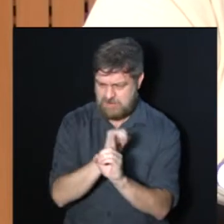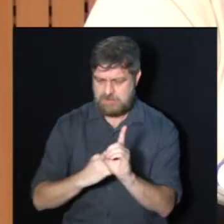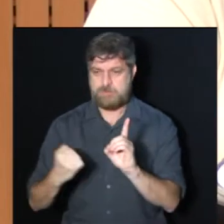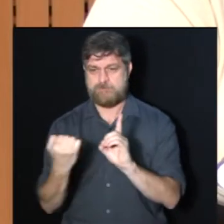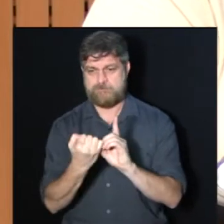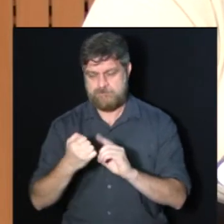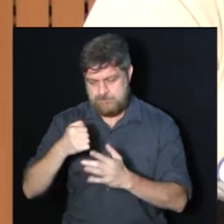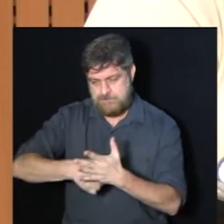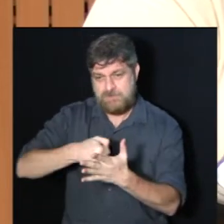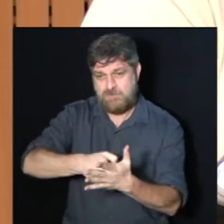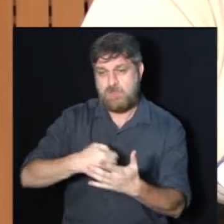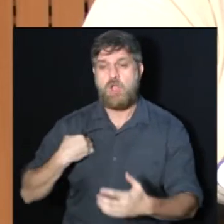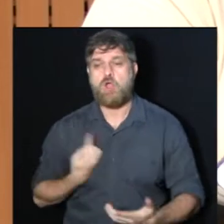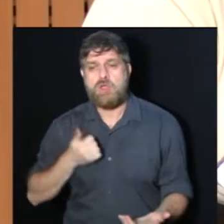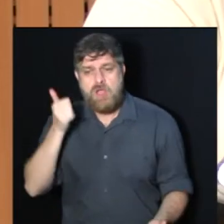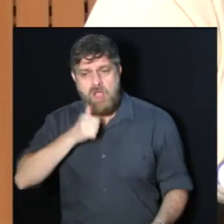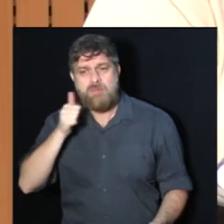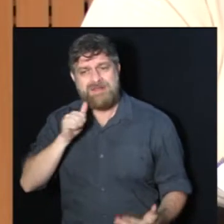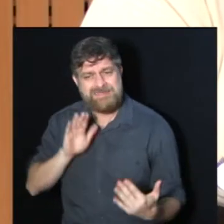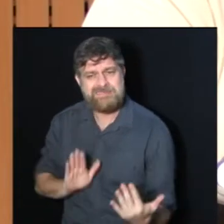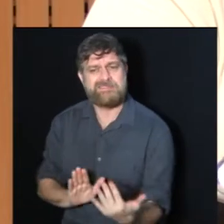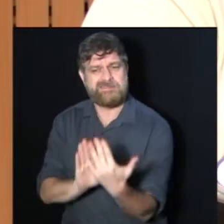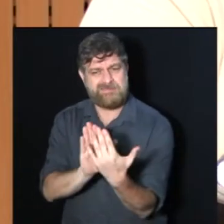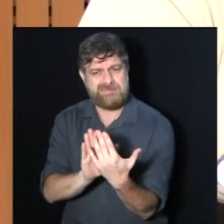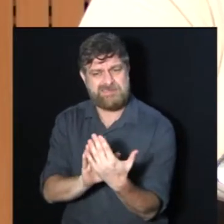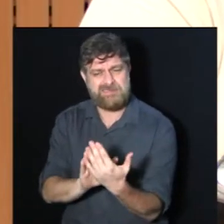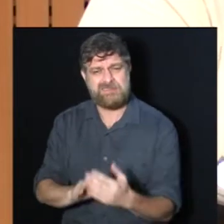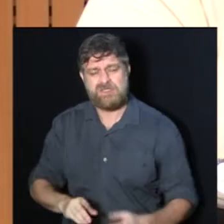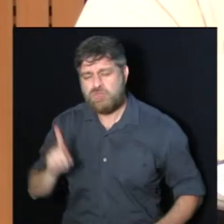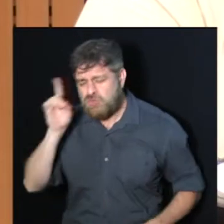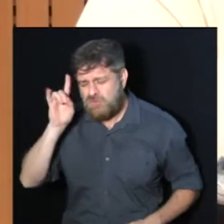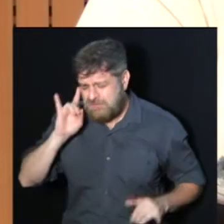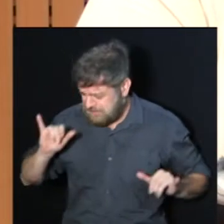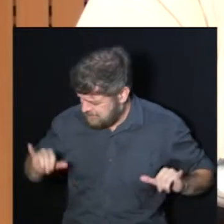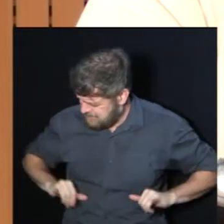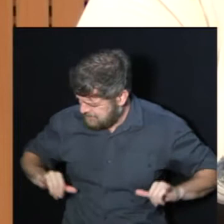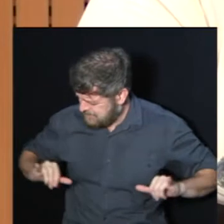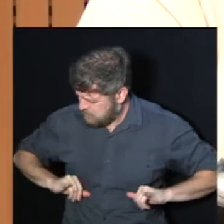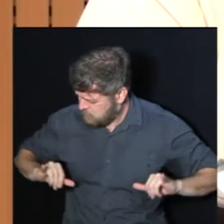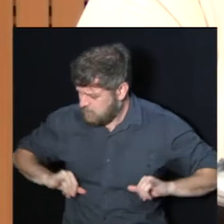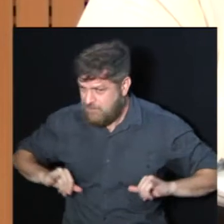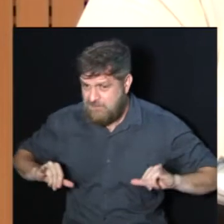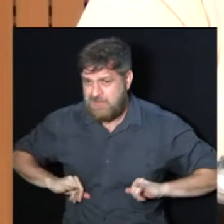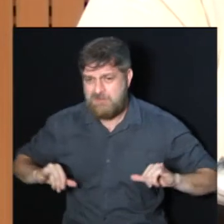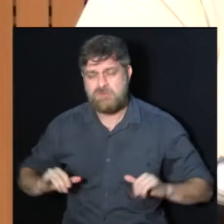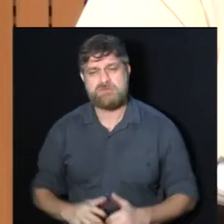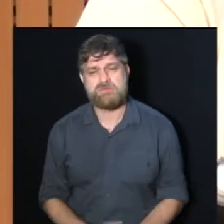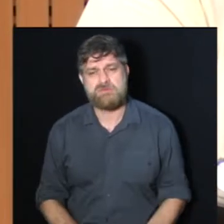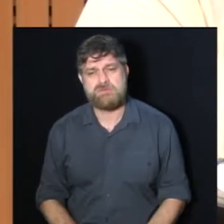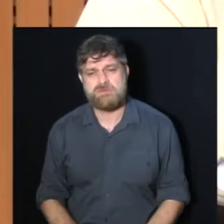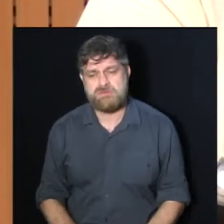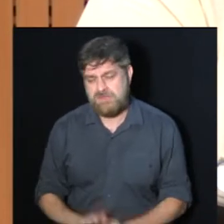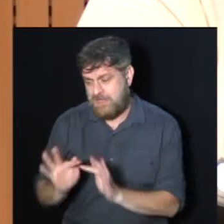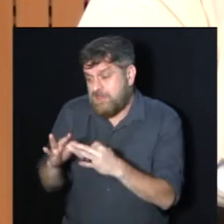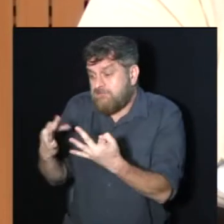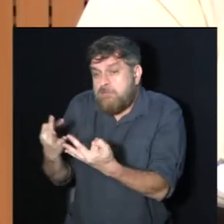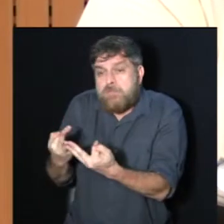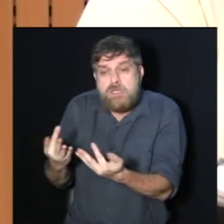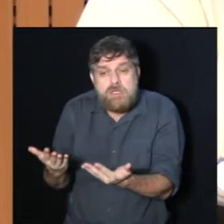sociais que nós, mulheres, enfrentamos e sofremos no nosso dia a dia, seja na